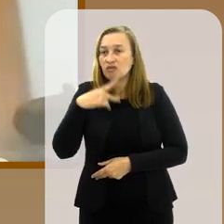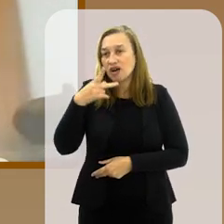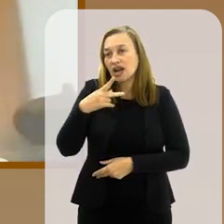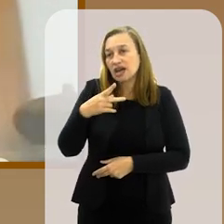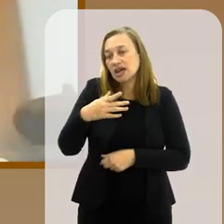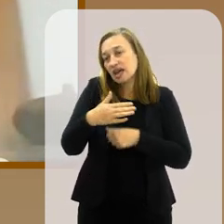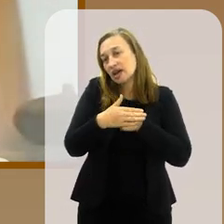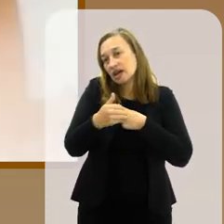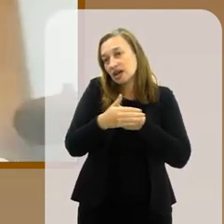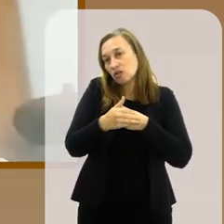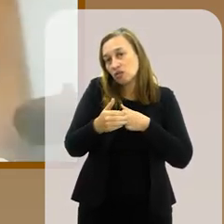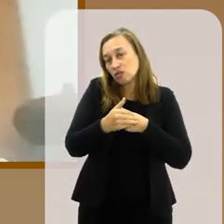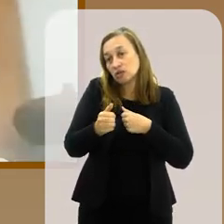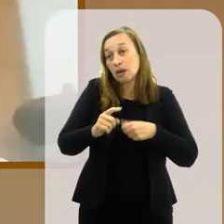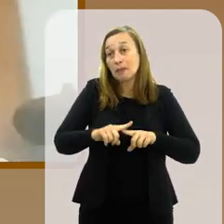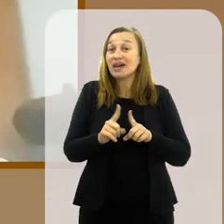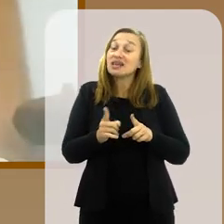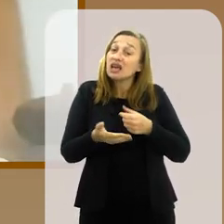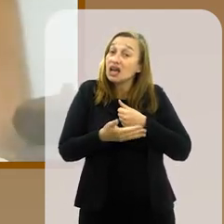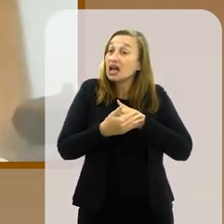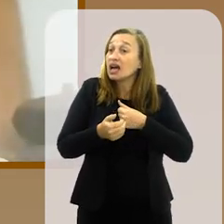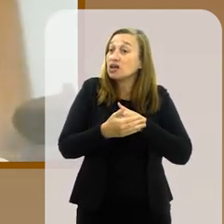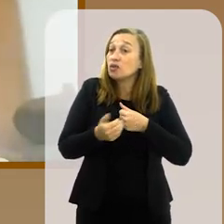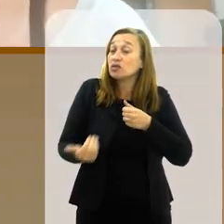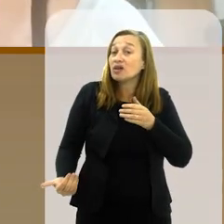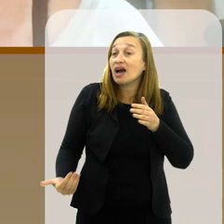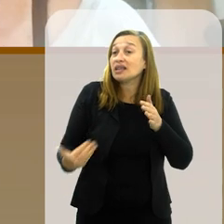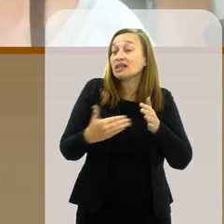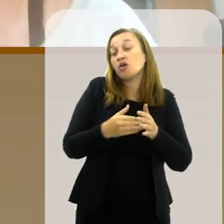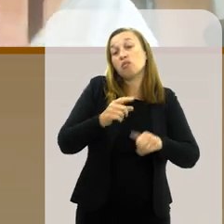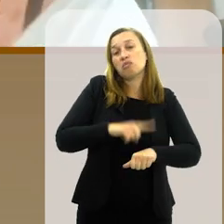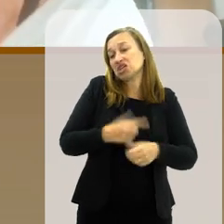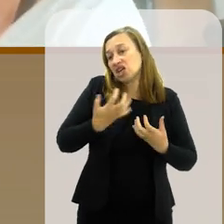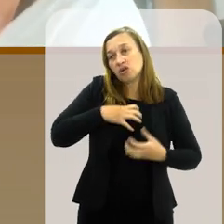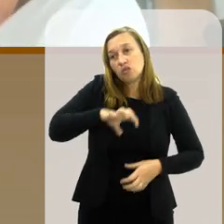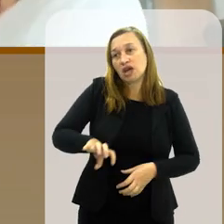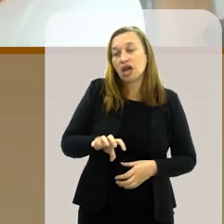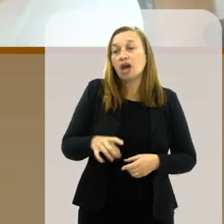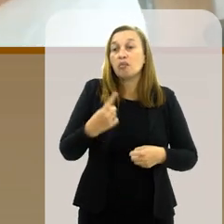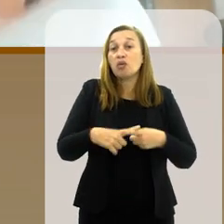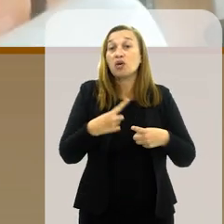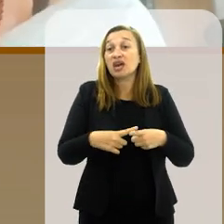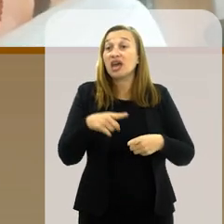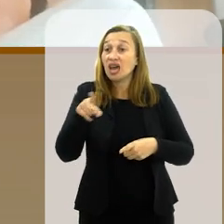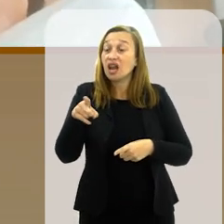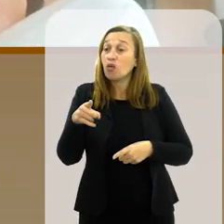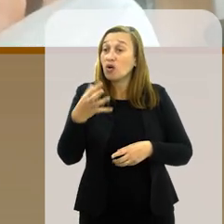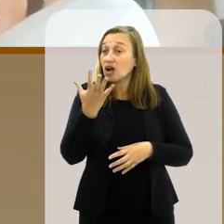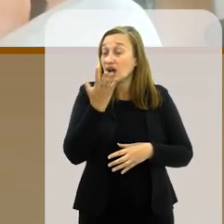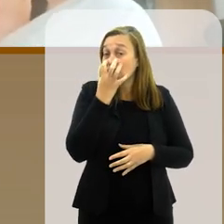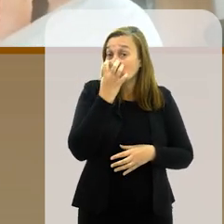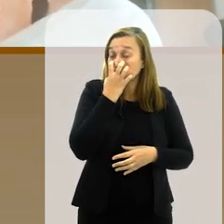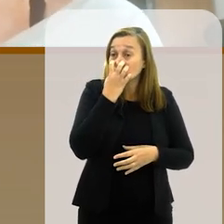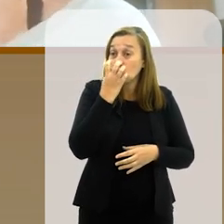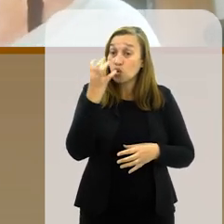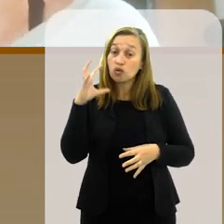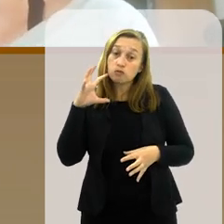Ele é dócil com o dono até a hora em que ele não é mais, porque ele é um cachorro feito para